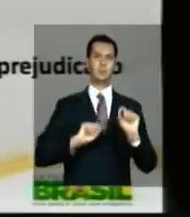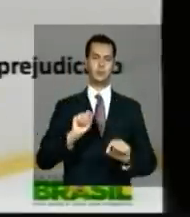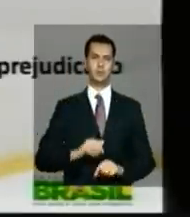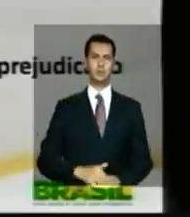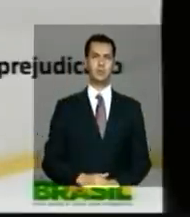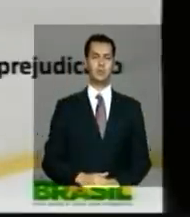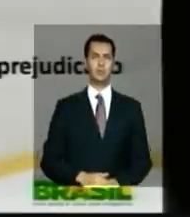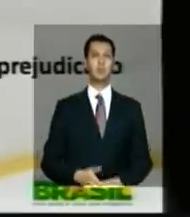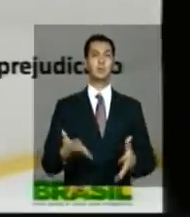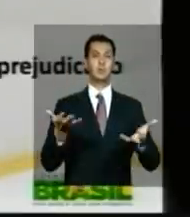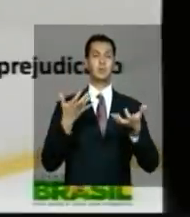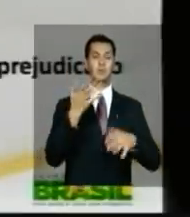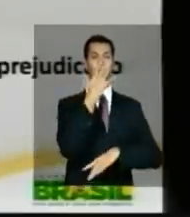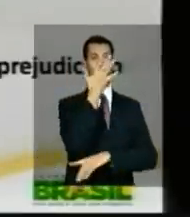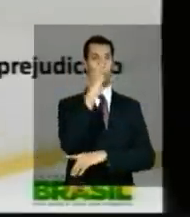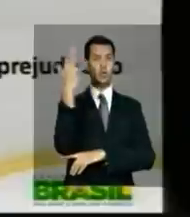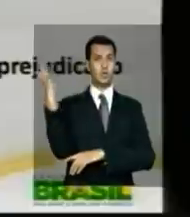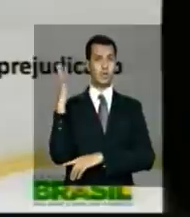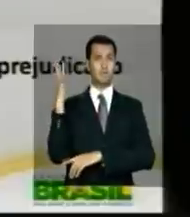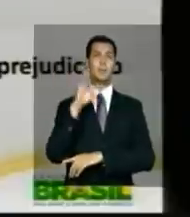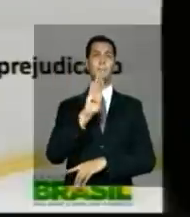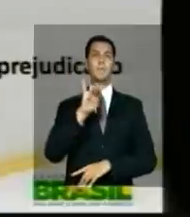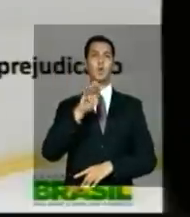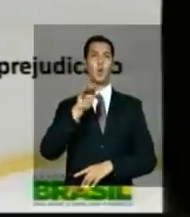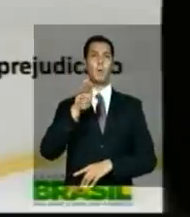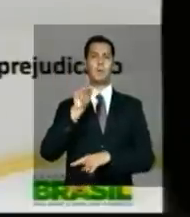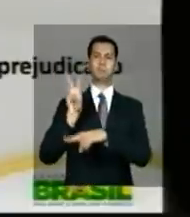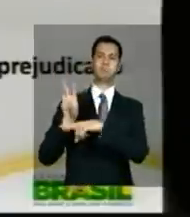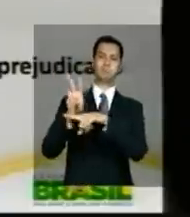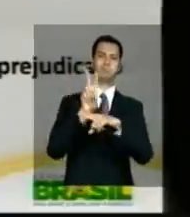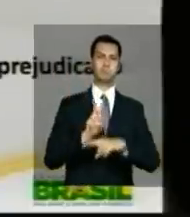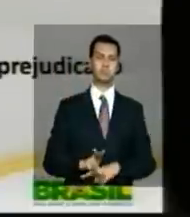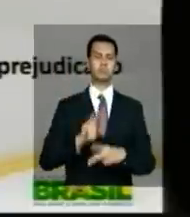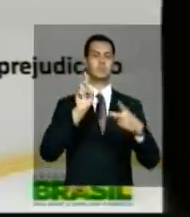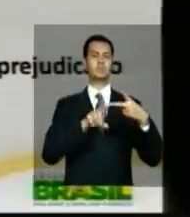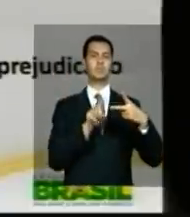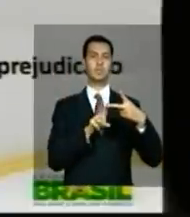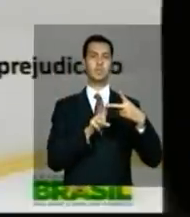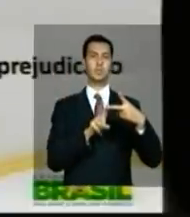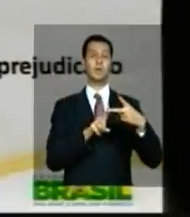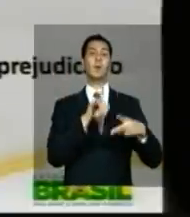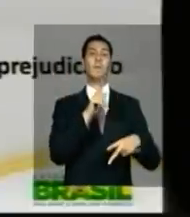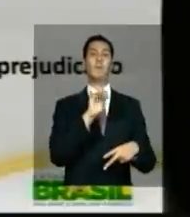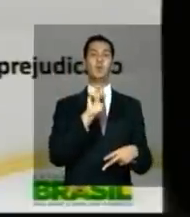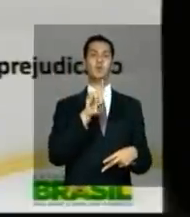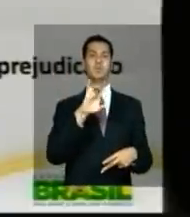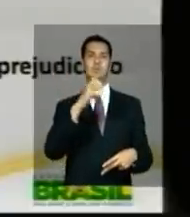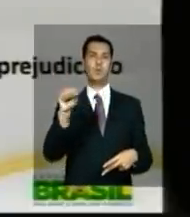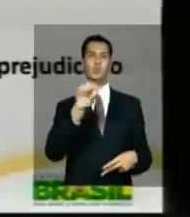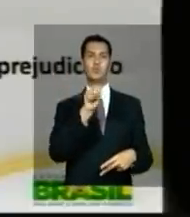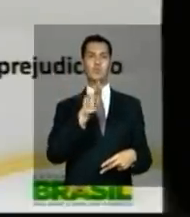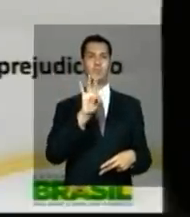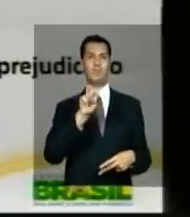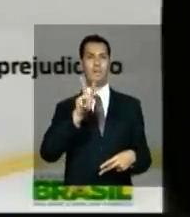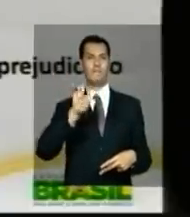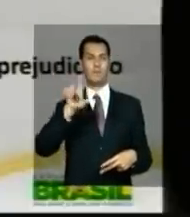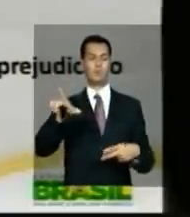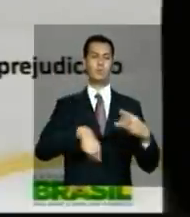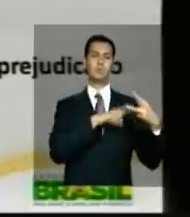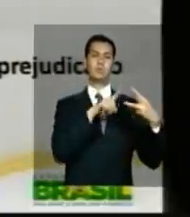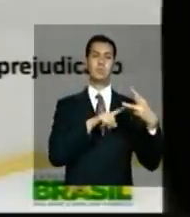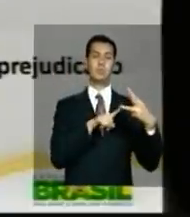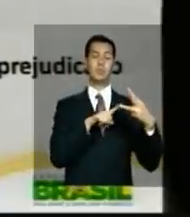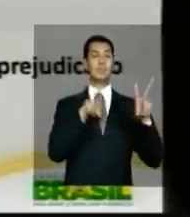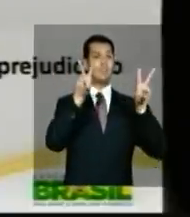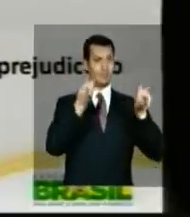preservação das florestas e dos biomas brasileiros produção agrícola sustentável atendimento à questão